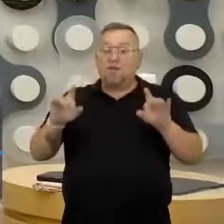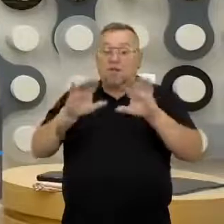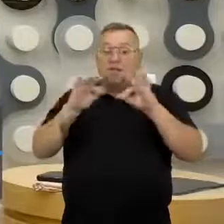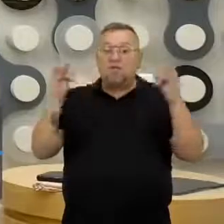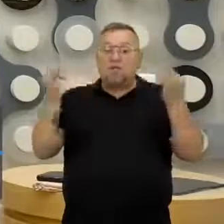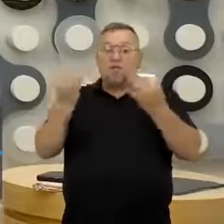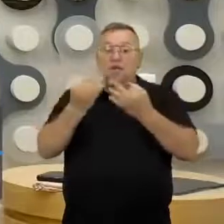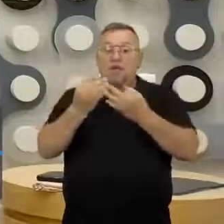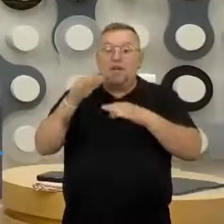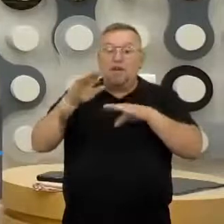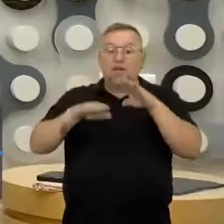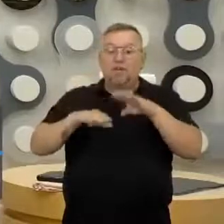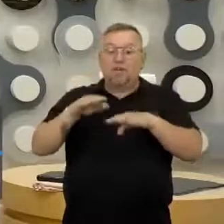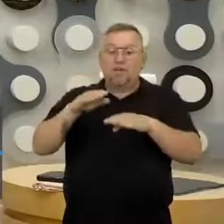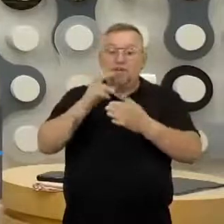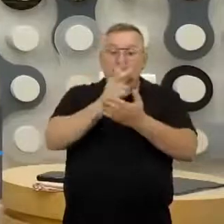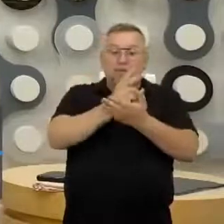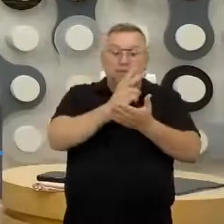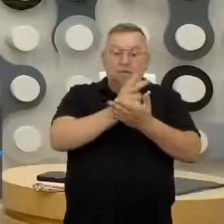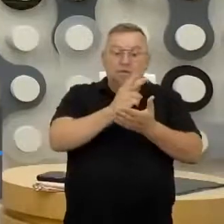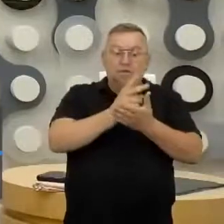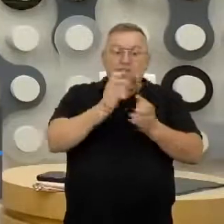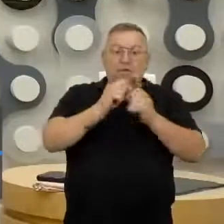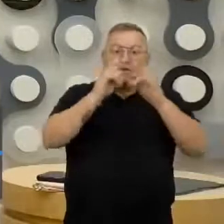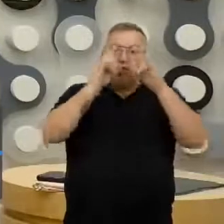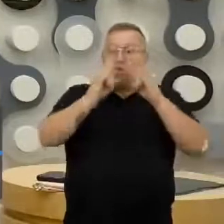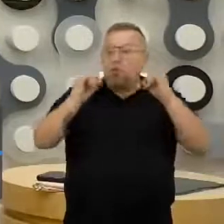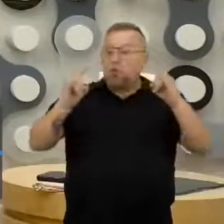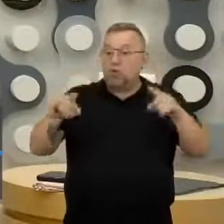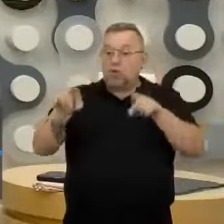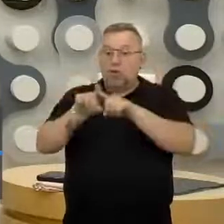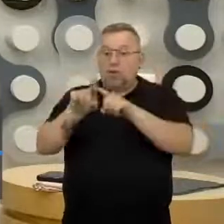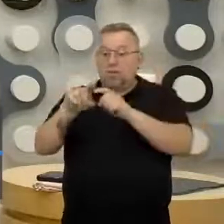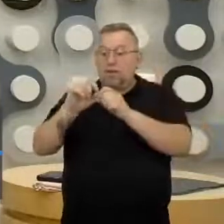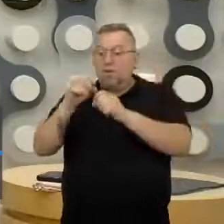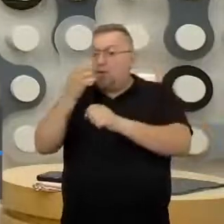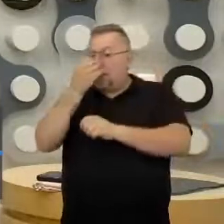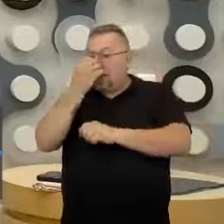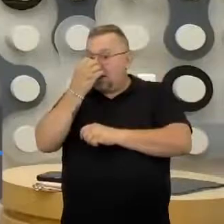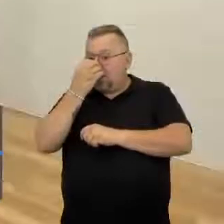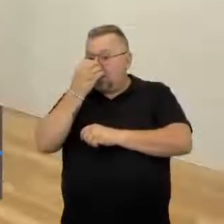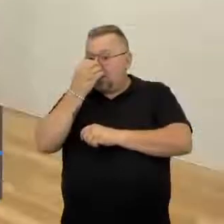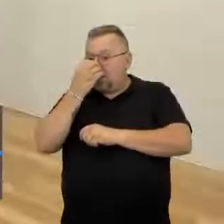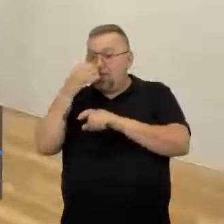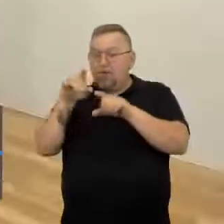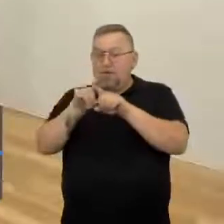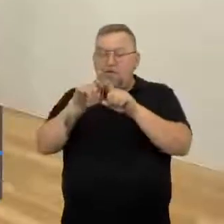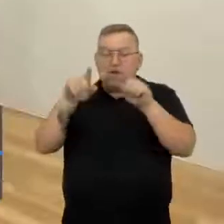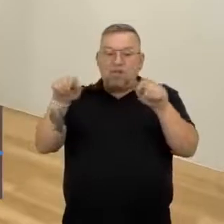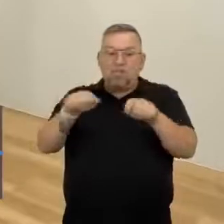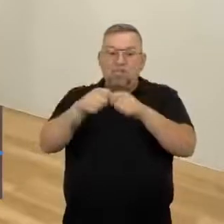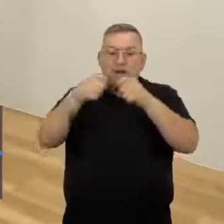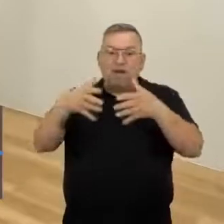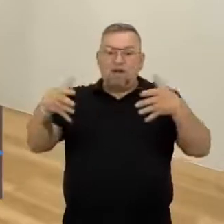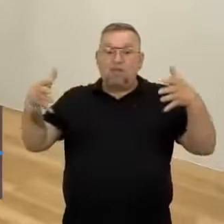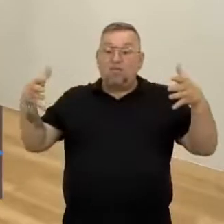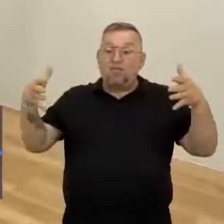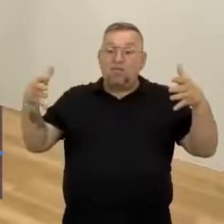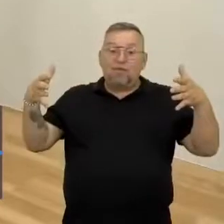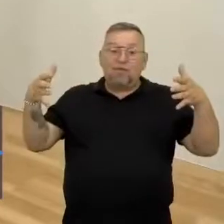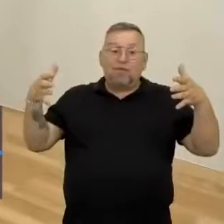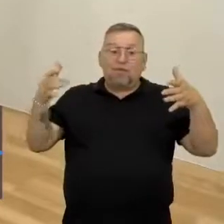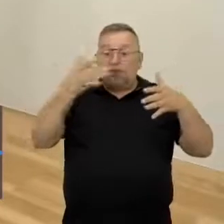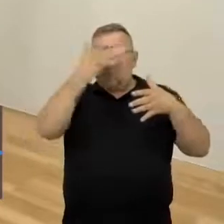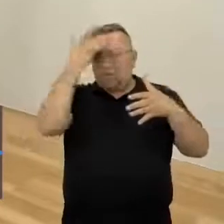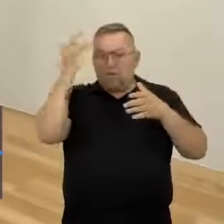via que, às vezes, o mesmo cara que estava montando a tenda, ele também era, sei lá, o palhaço. Ah, ou é era, sei lá, o mágico, o cara que fazia